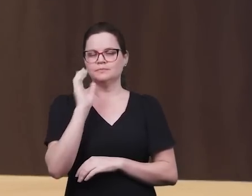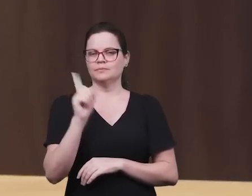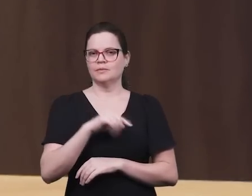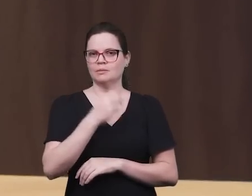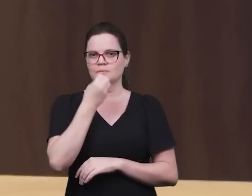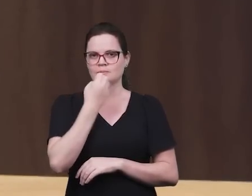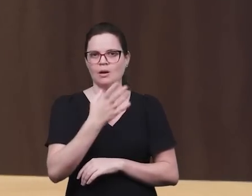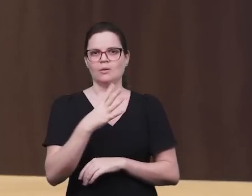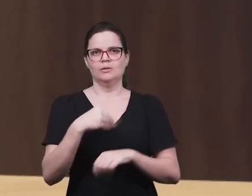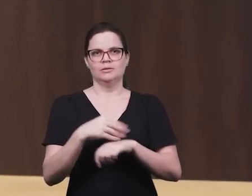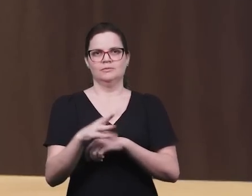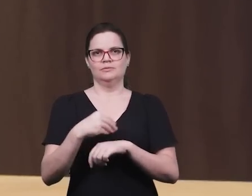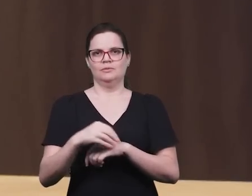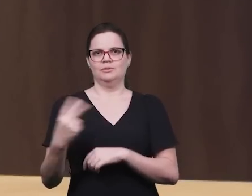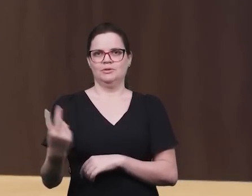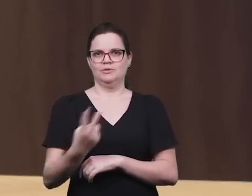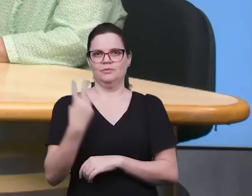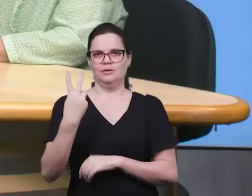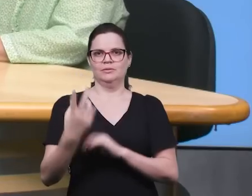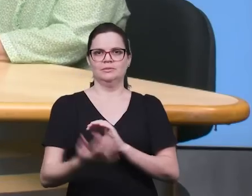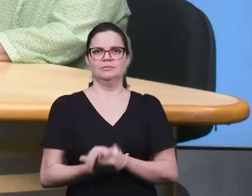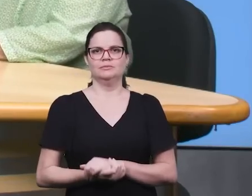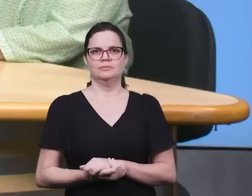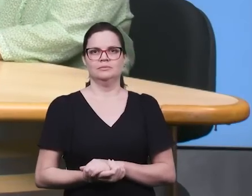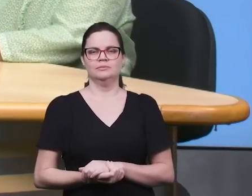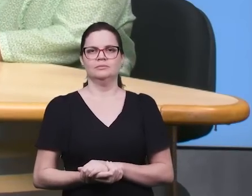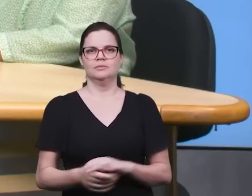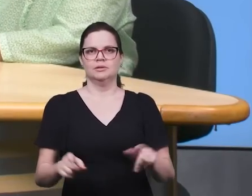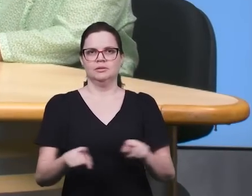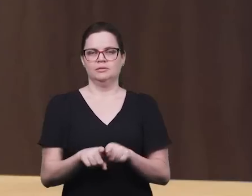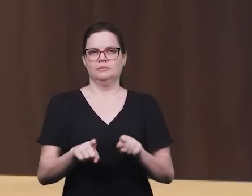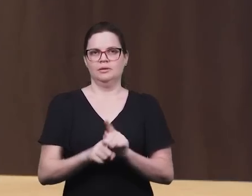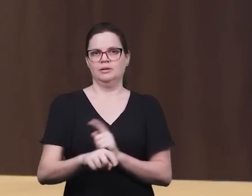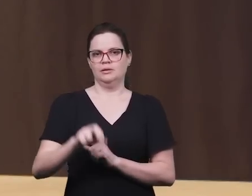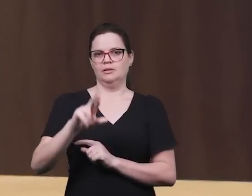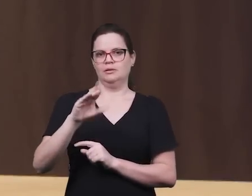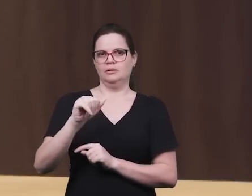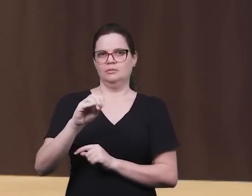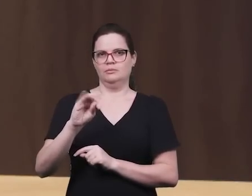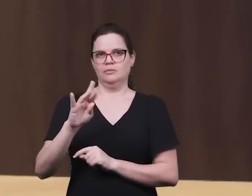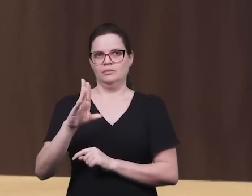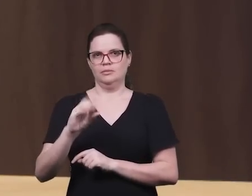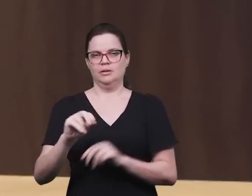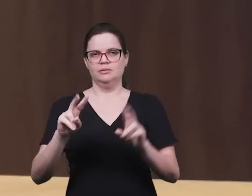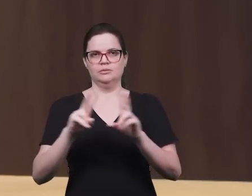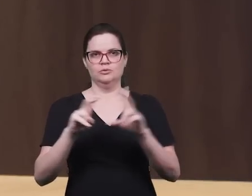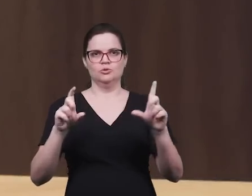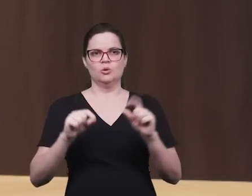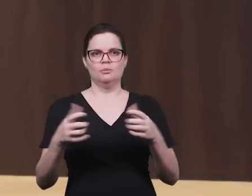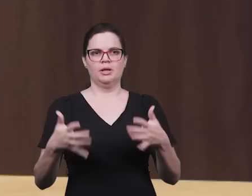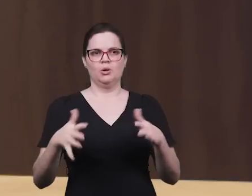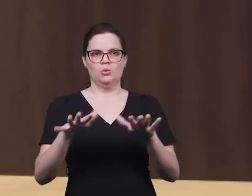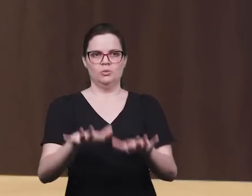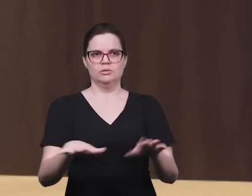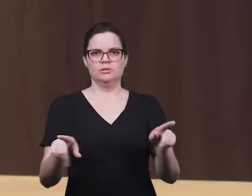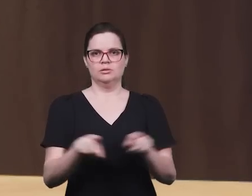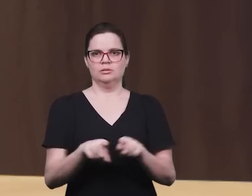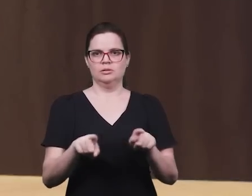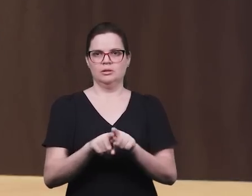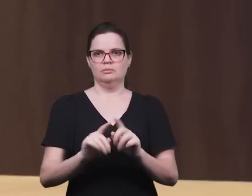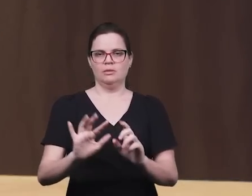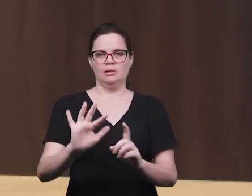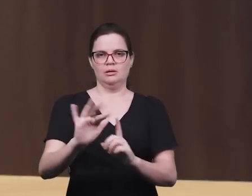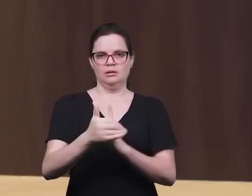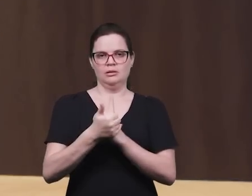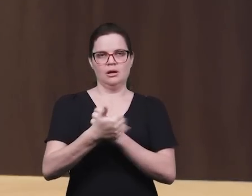contribuição valiosíssima. Amém, viu, glória a Roberto? Deus. Roberto também, falando, né, em inclusão,